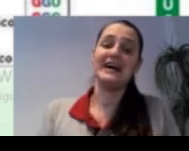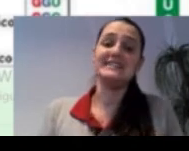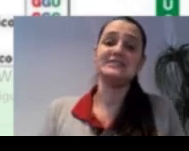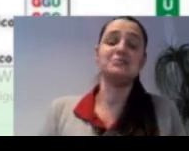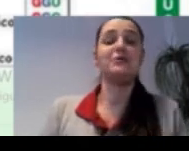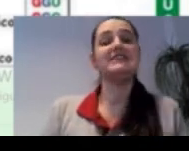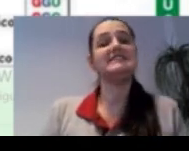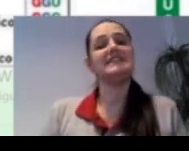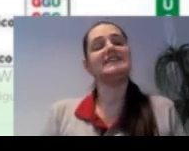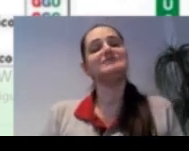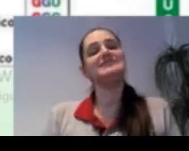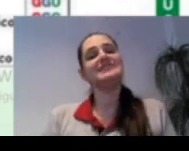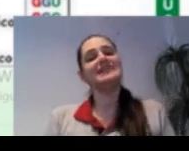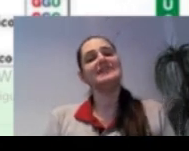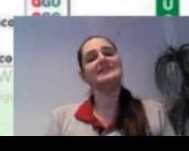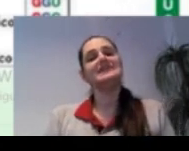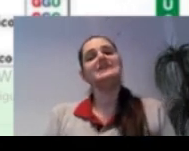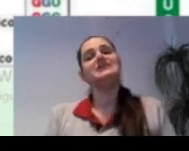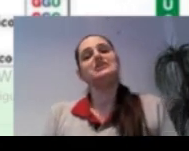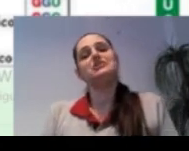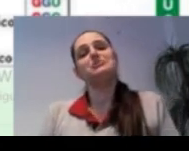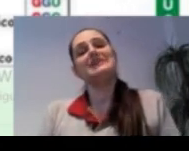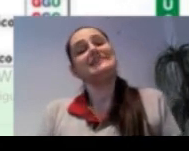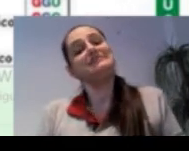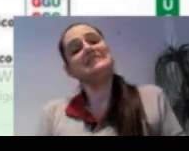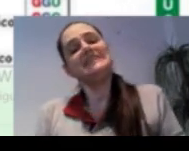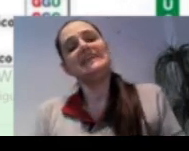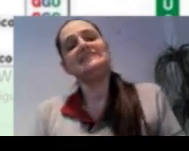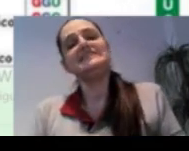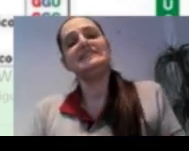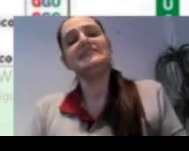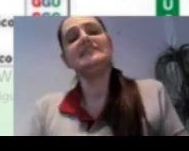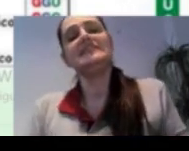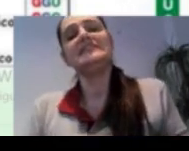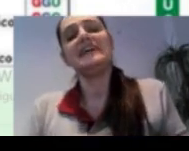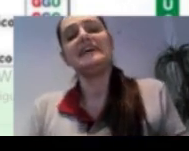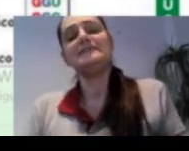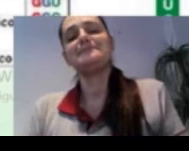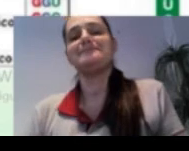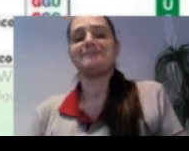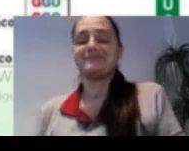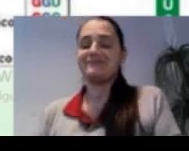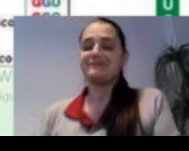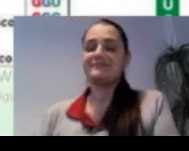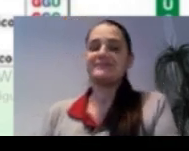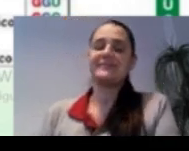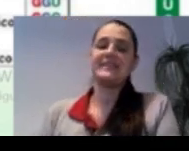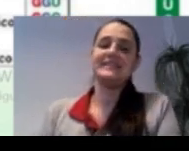único aminoácido, pode ser que você tenha uma deficiência na